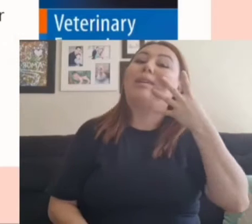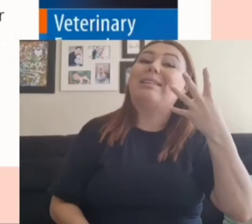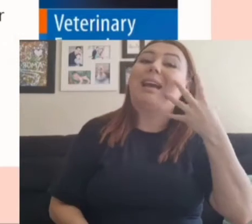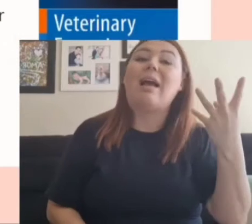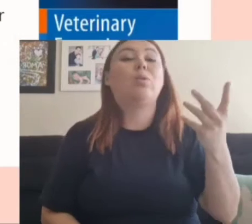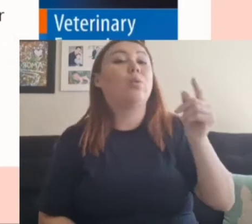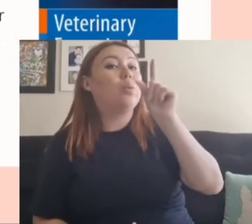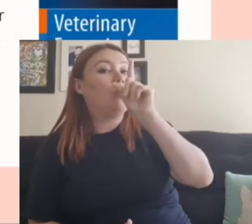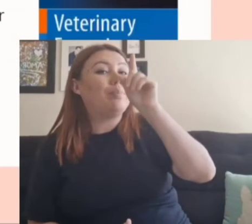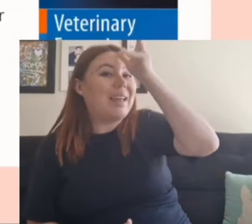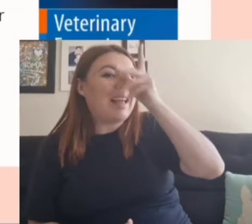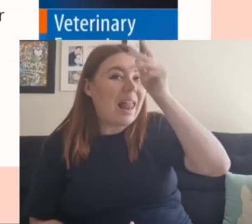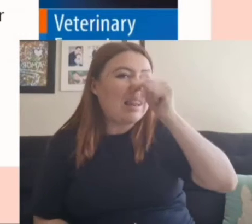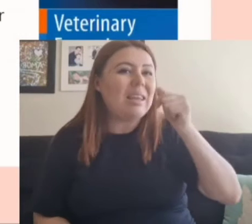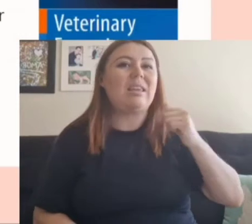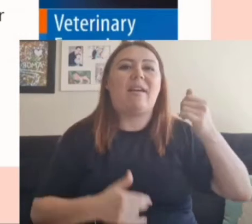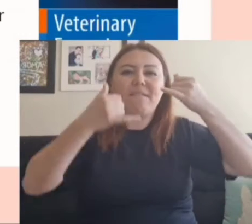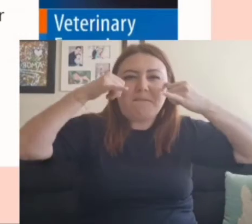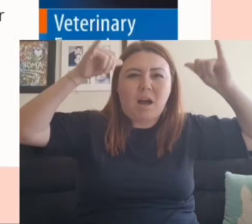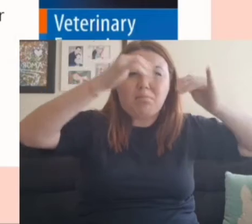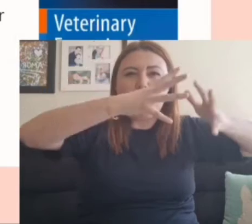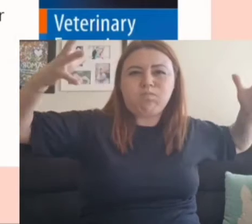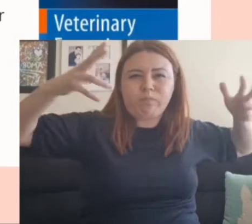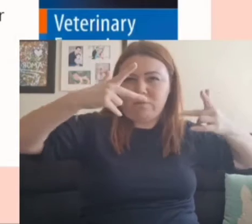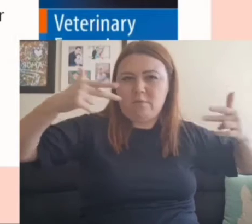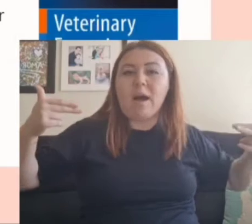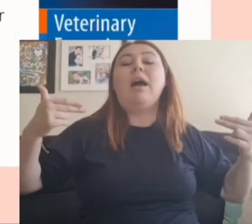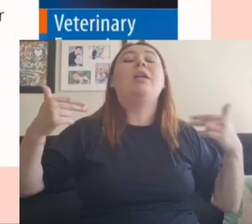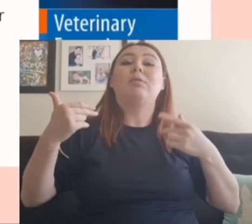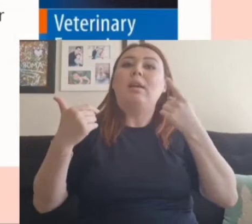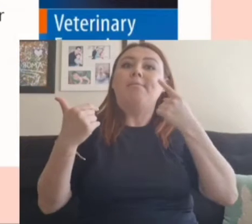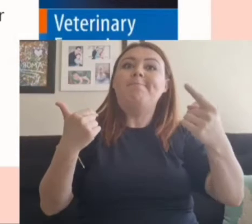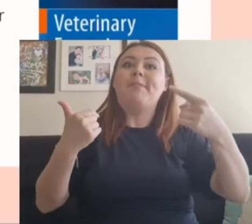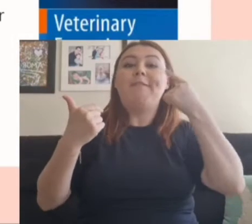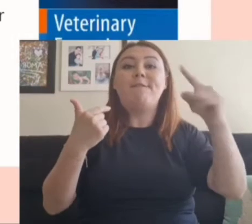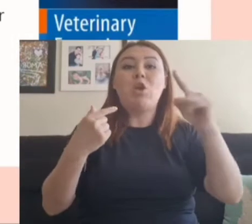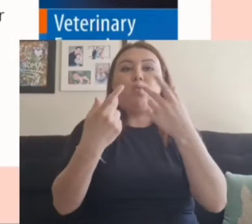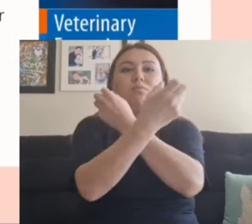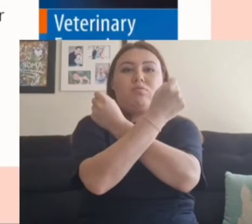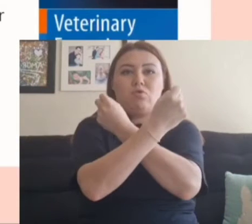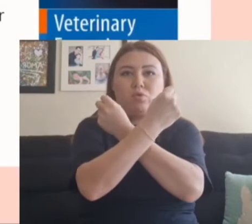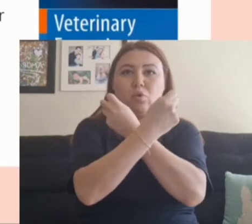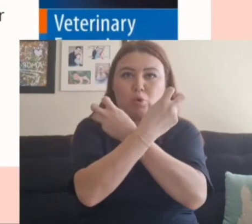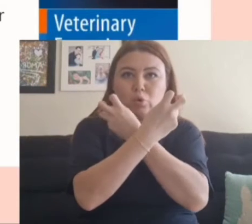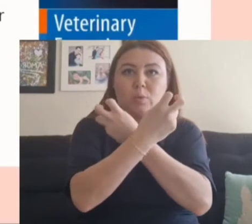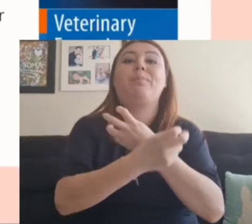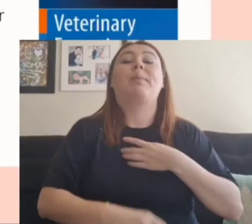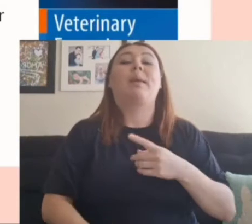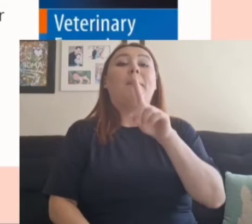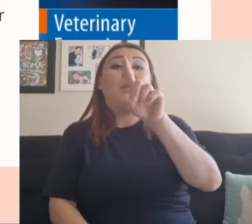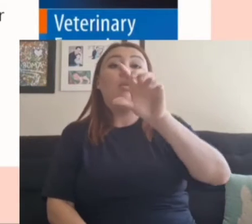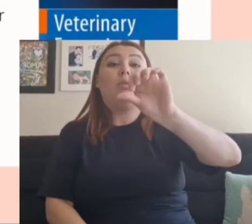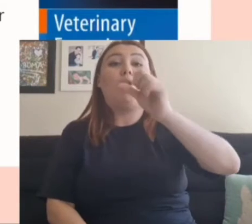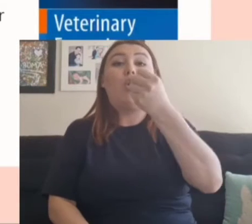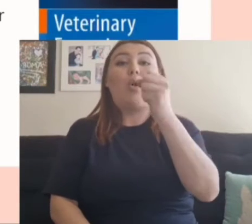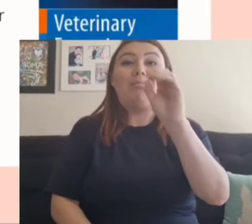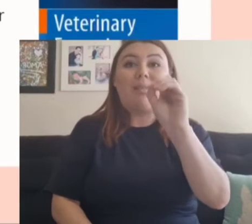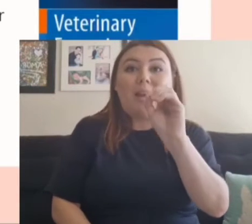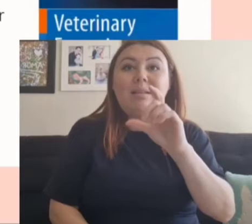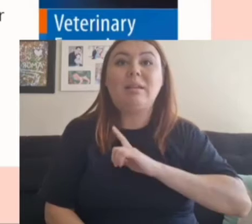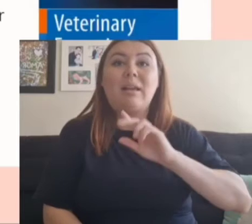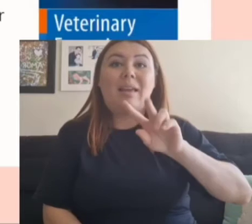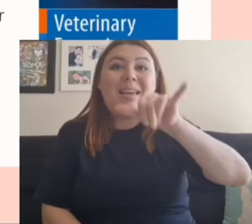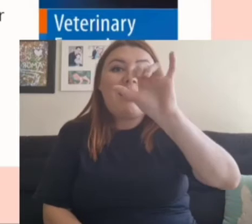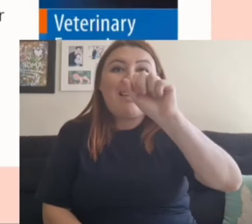1980, Ionamimi foi o primeiro a fazer a comparação entre o alongamento ósseo desses animais e o ganho de peso dos filhotes. E